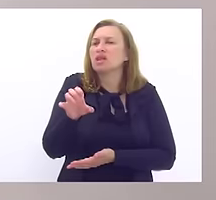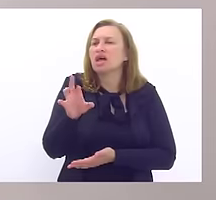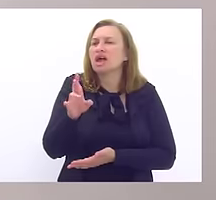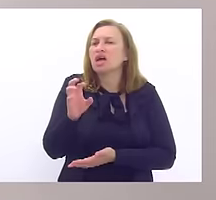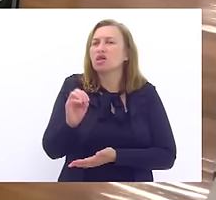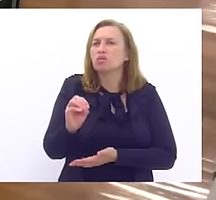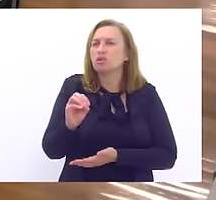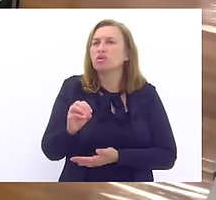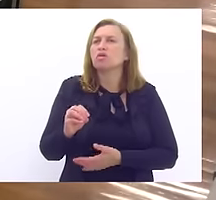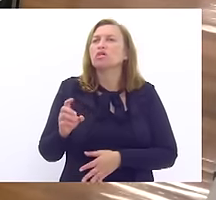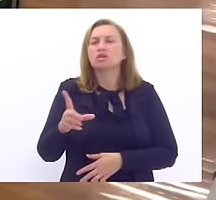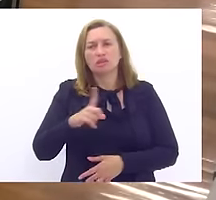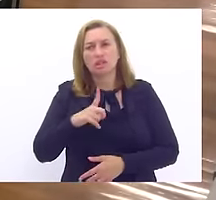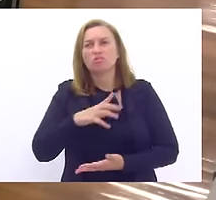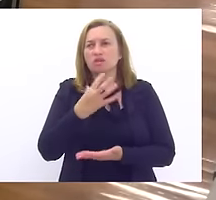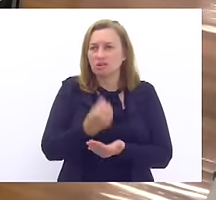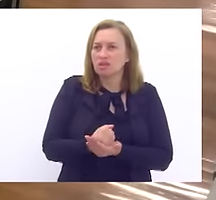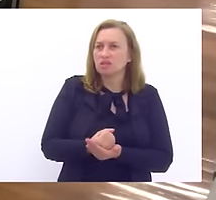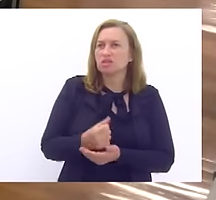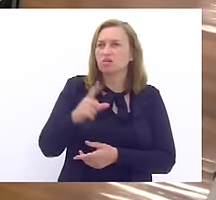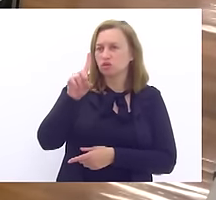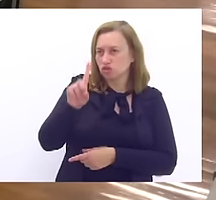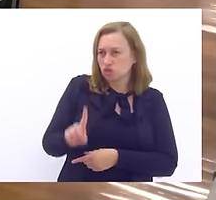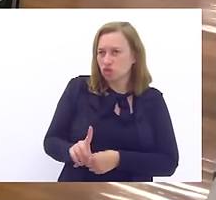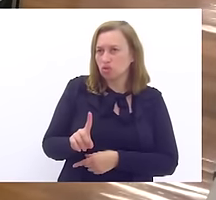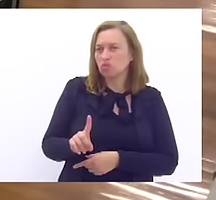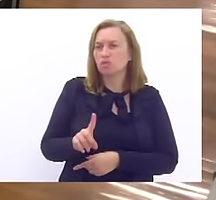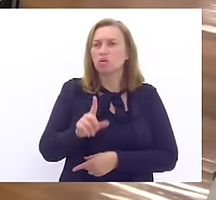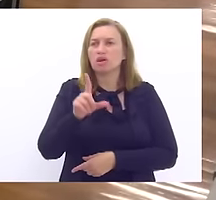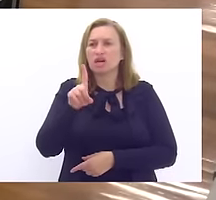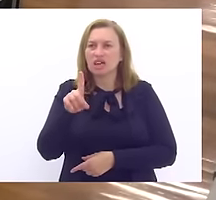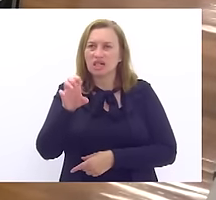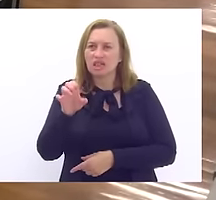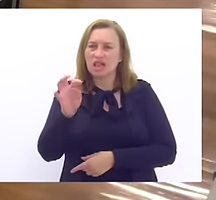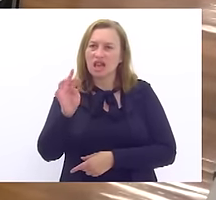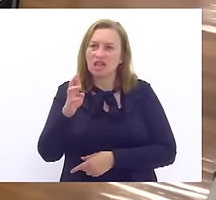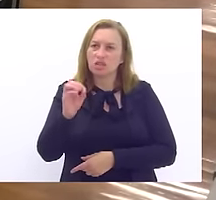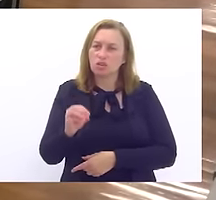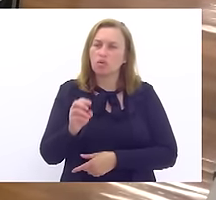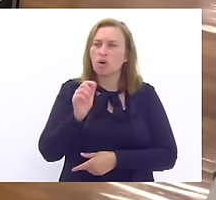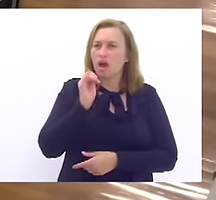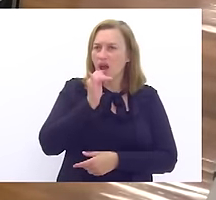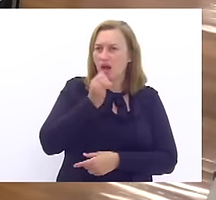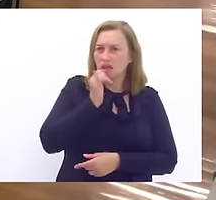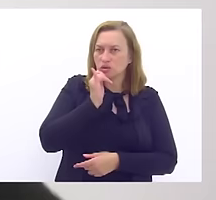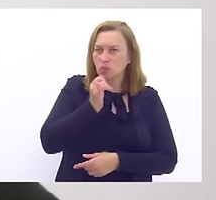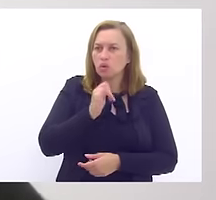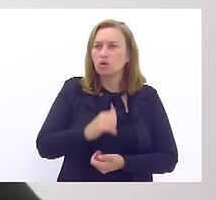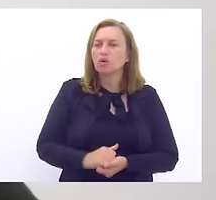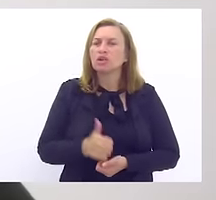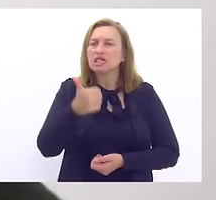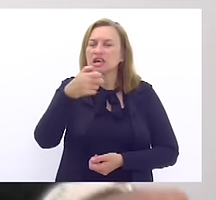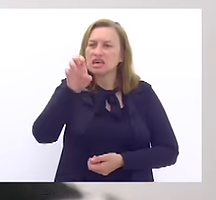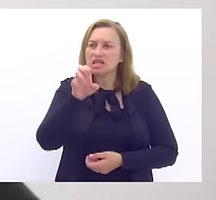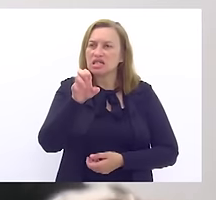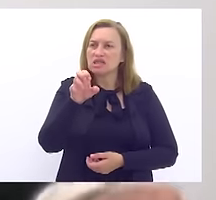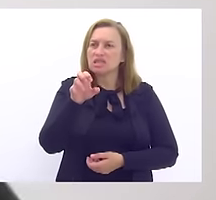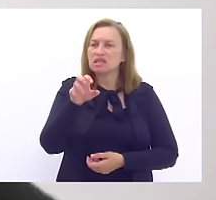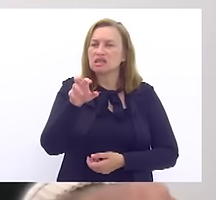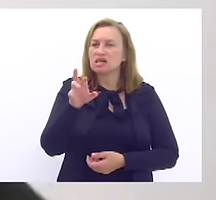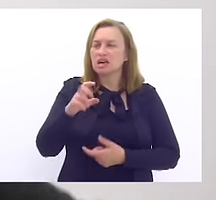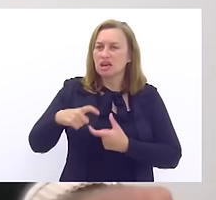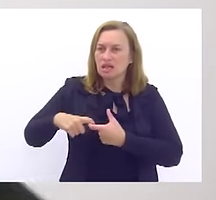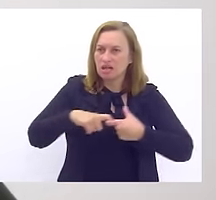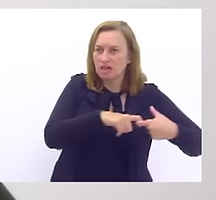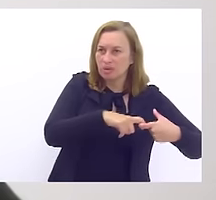ata que o diretor técnico relatou que o contrato nessa casa é para 15 rebotes foi quando ele